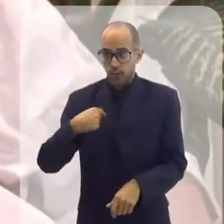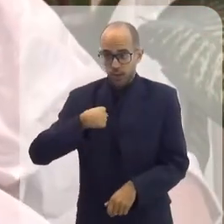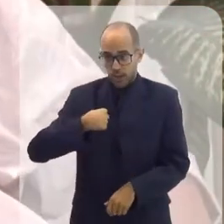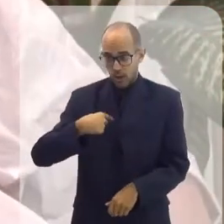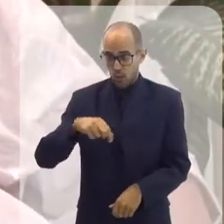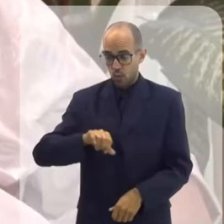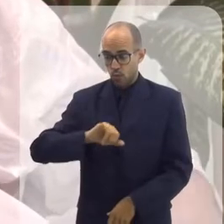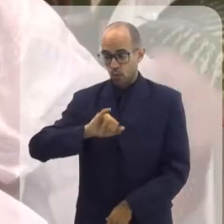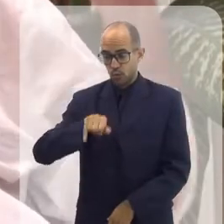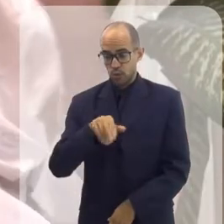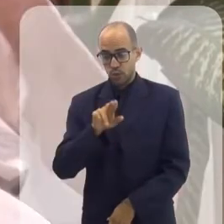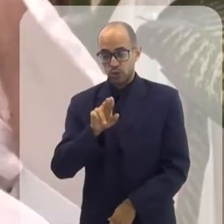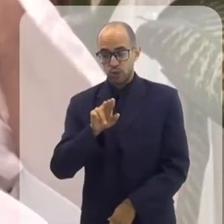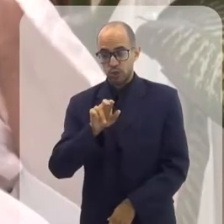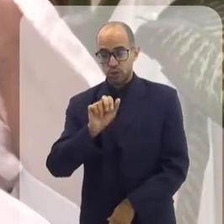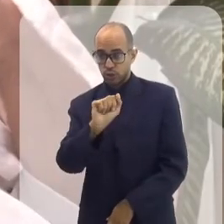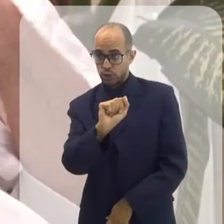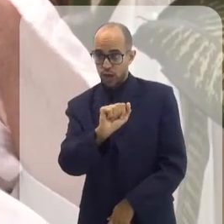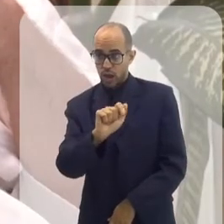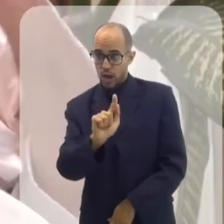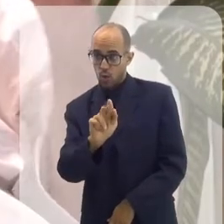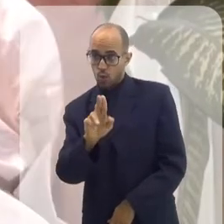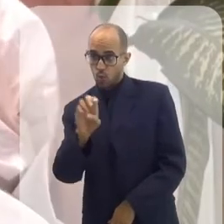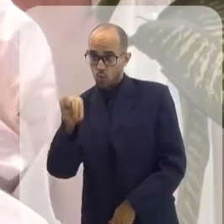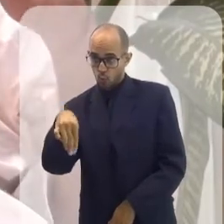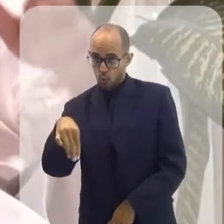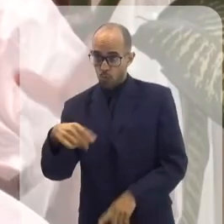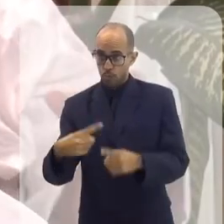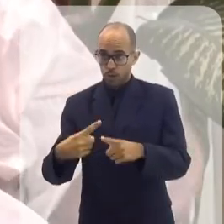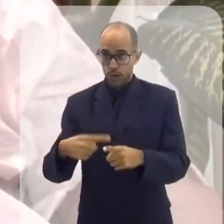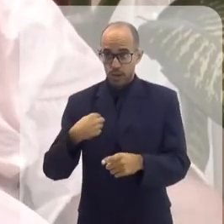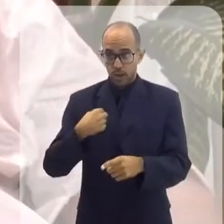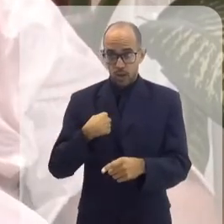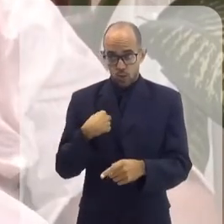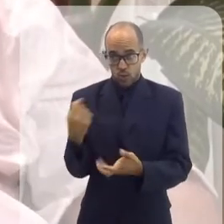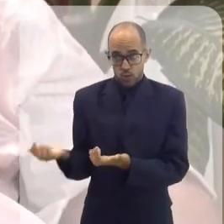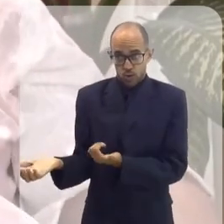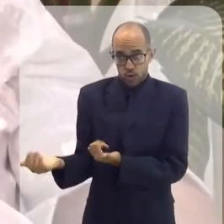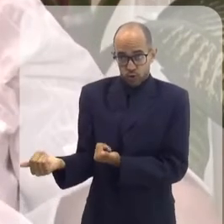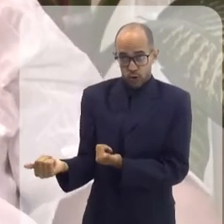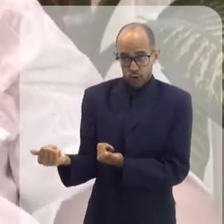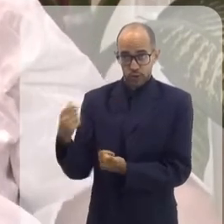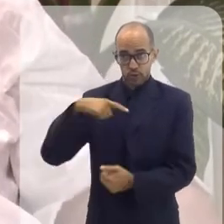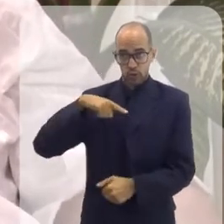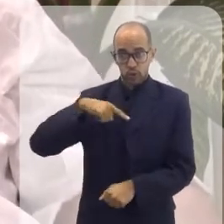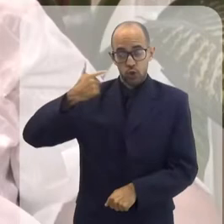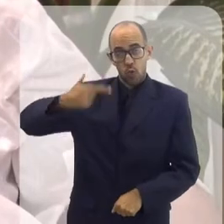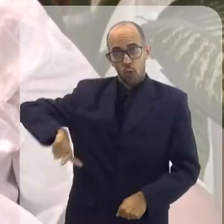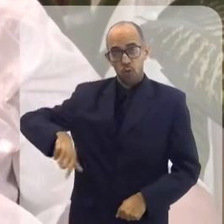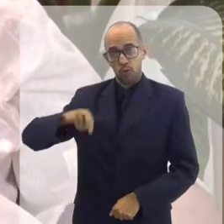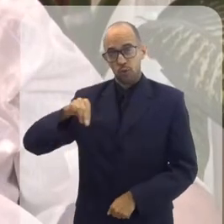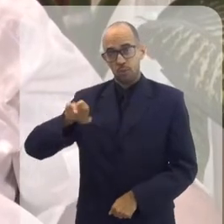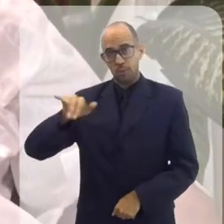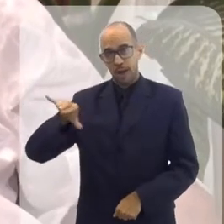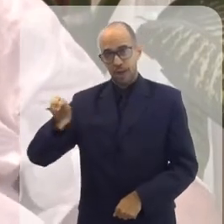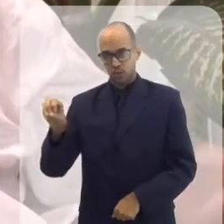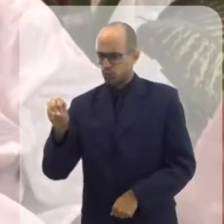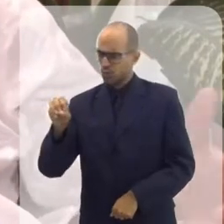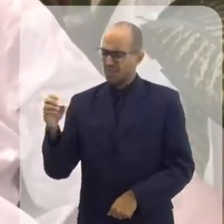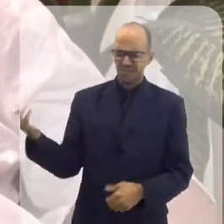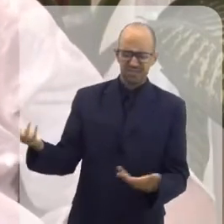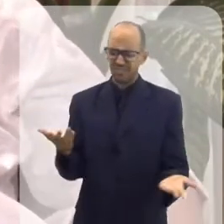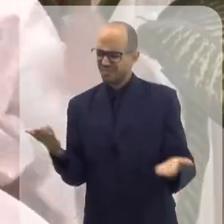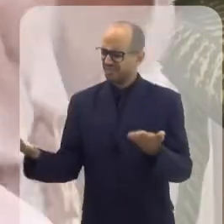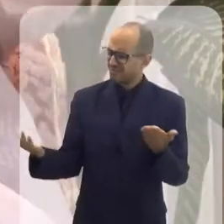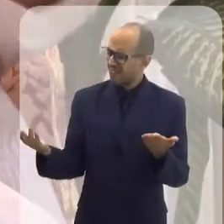alguma me apresenta o sagu porque quando o jovem no nosso terreiro havia mais um massa de Obaluaê aí